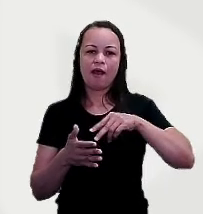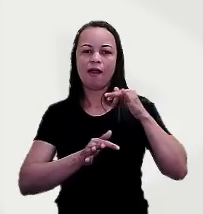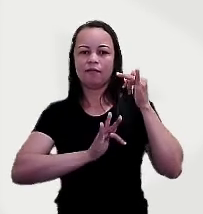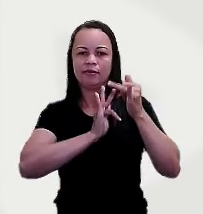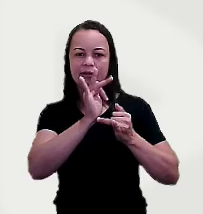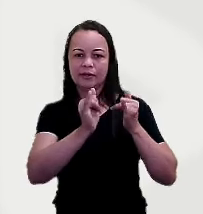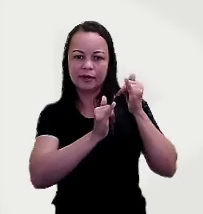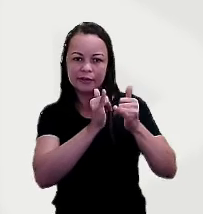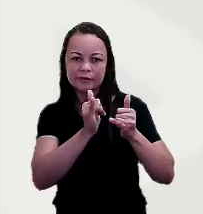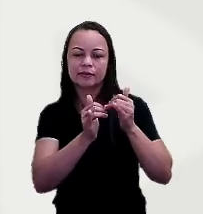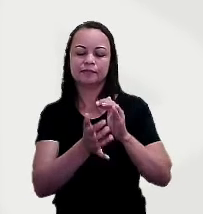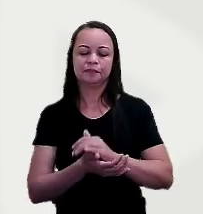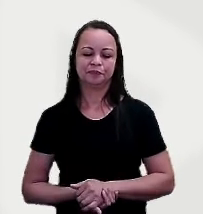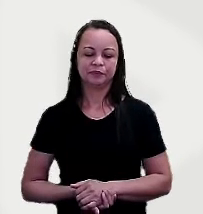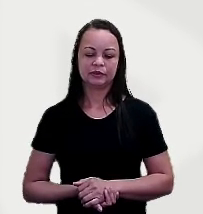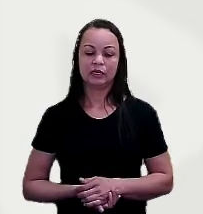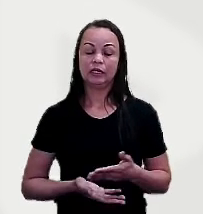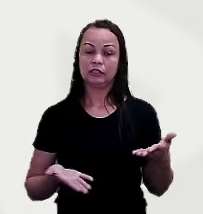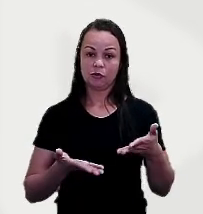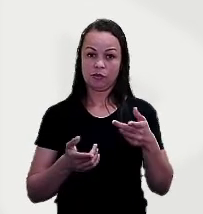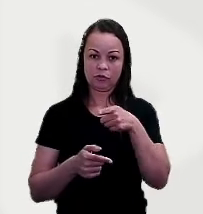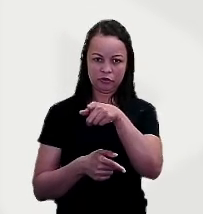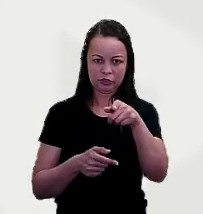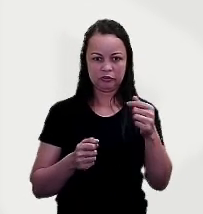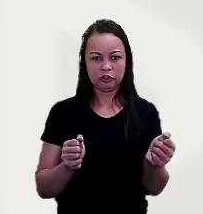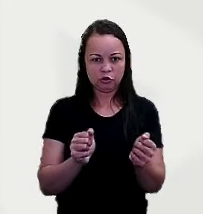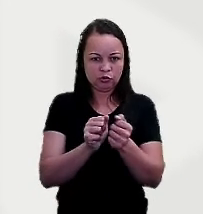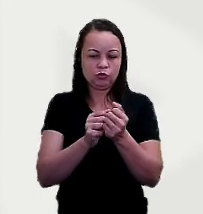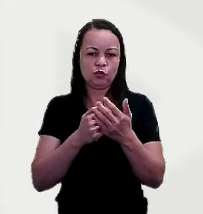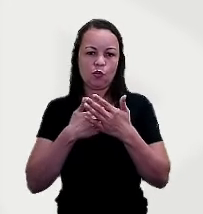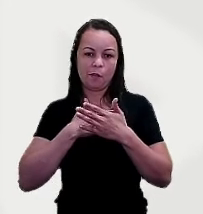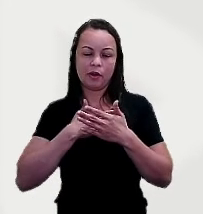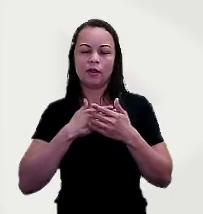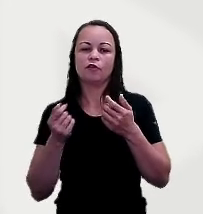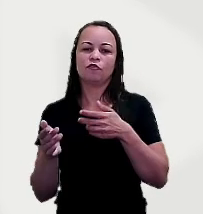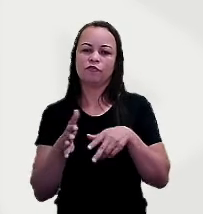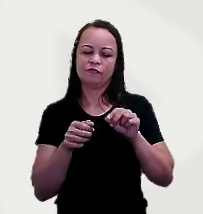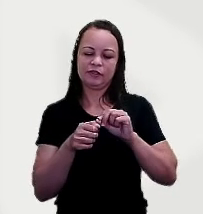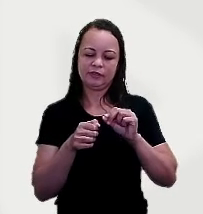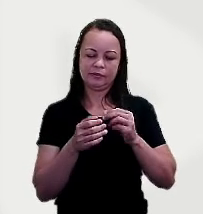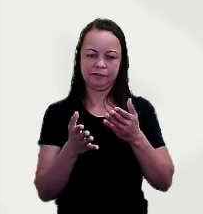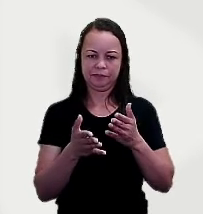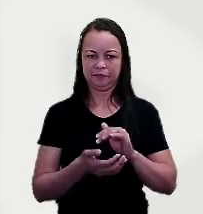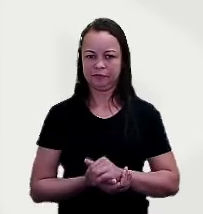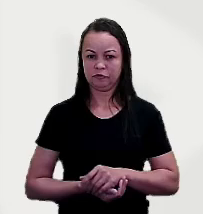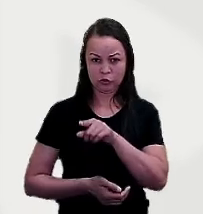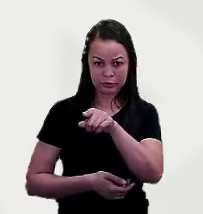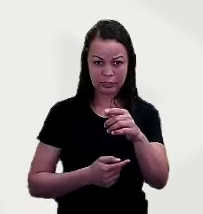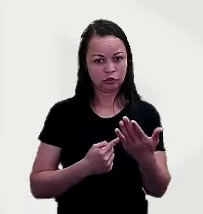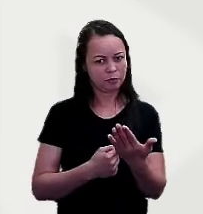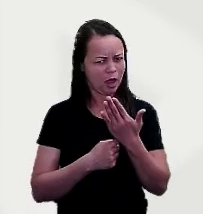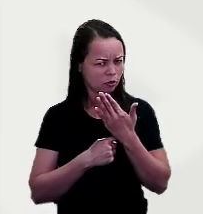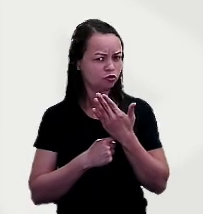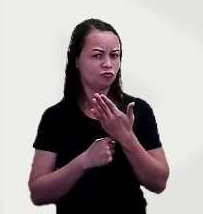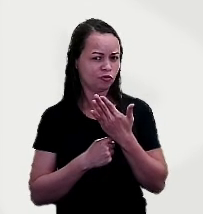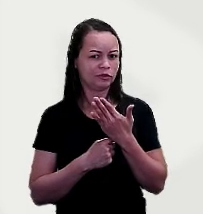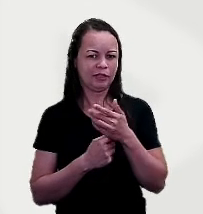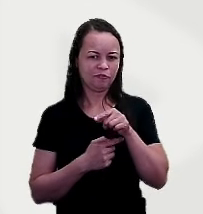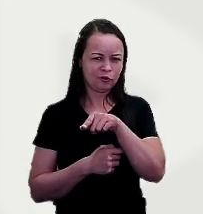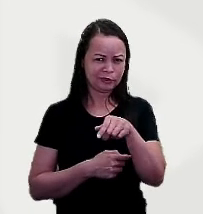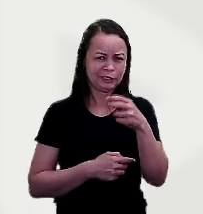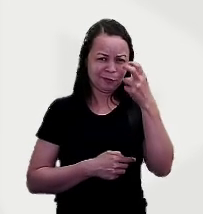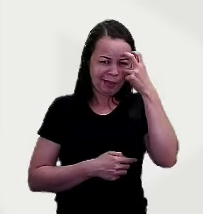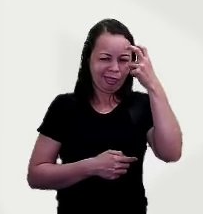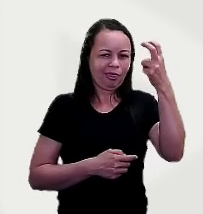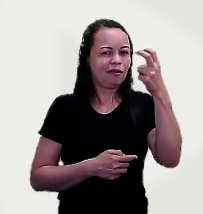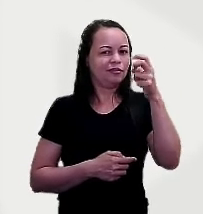uma historinha que vocês vão agora fazer comigo, tá certo? Me ajudem aí. Vocês estão bem sabidos aí.